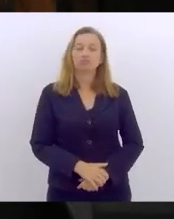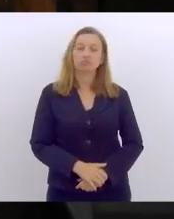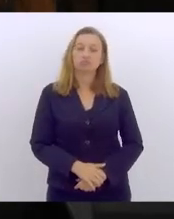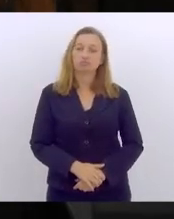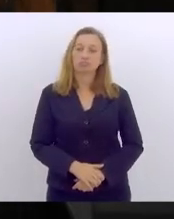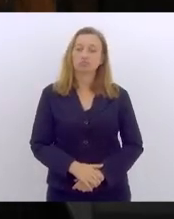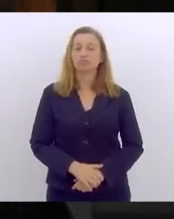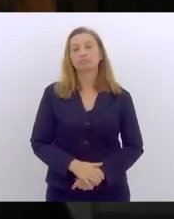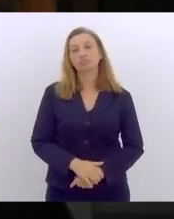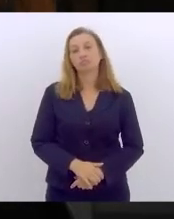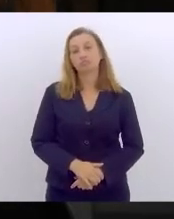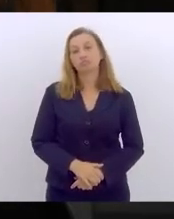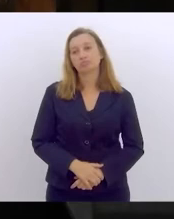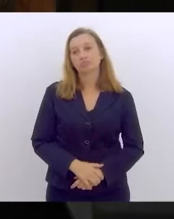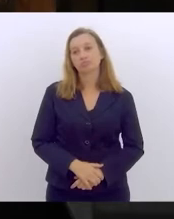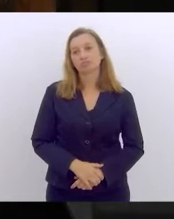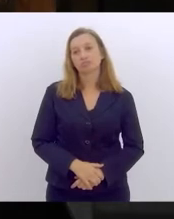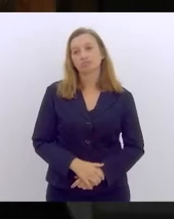E praticamente